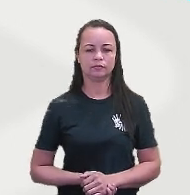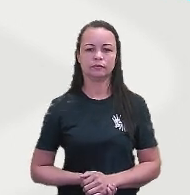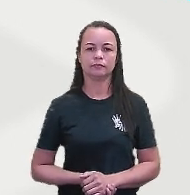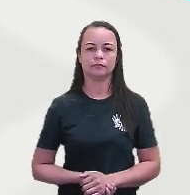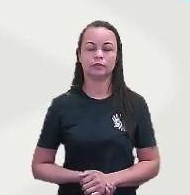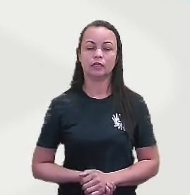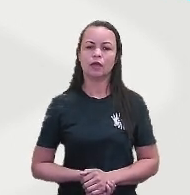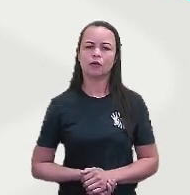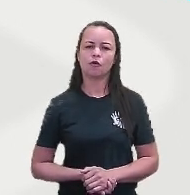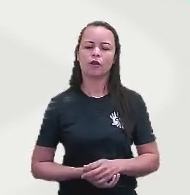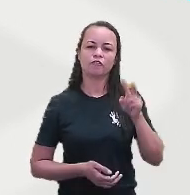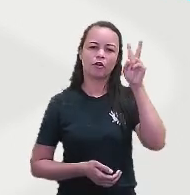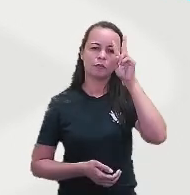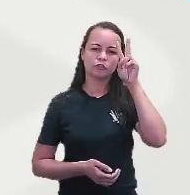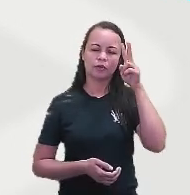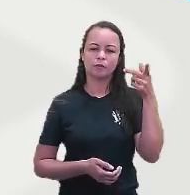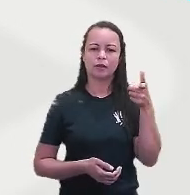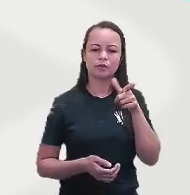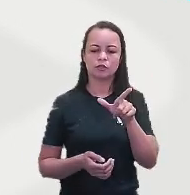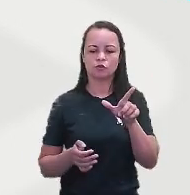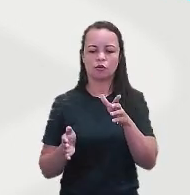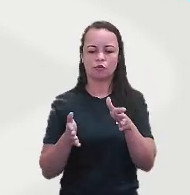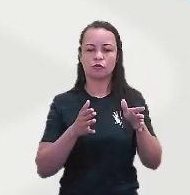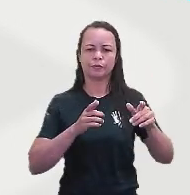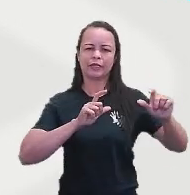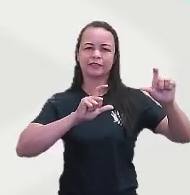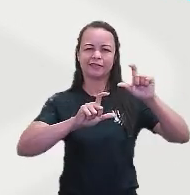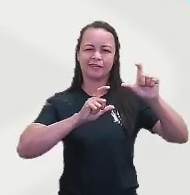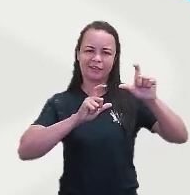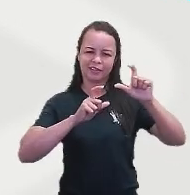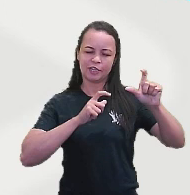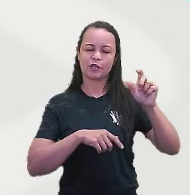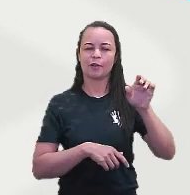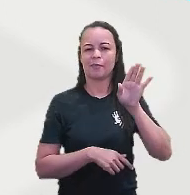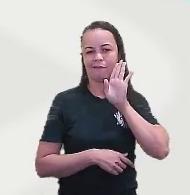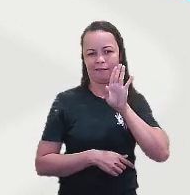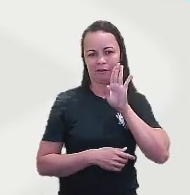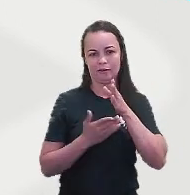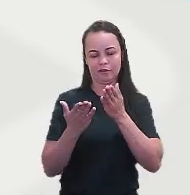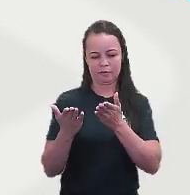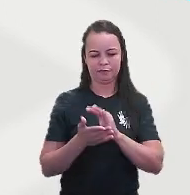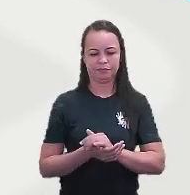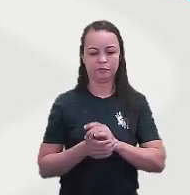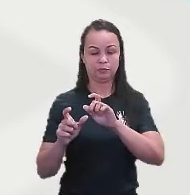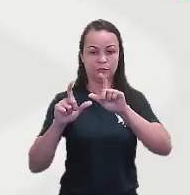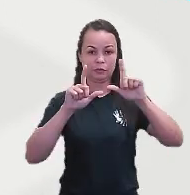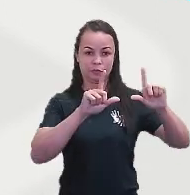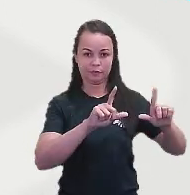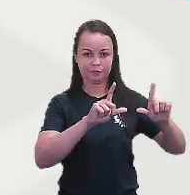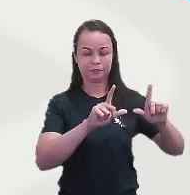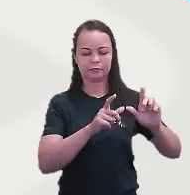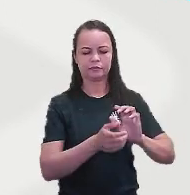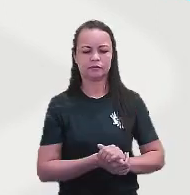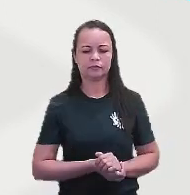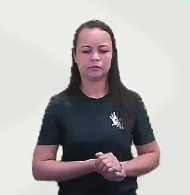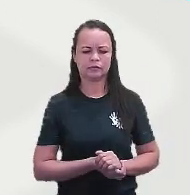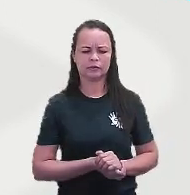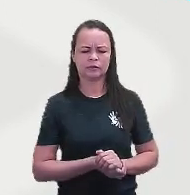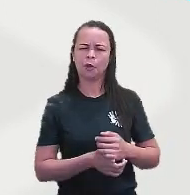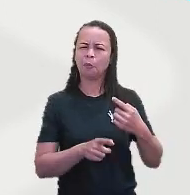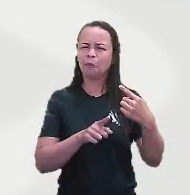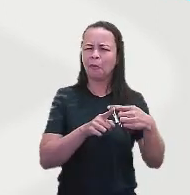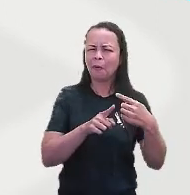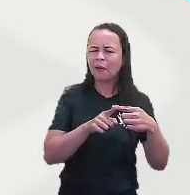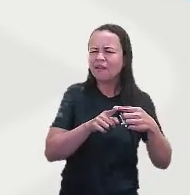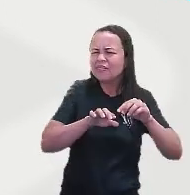Então, vamos recapitular um pouquinho, ó. Tem essa tirinha que eu achei bastante legal e diz assim no primeiro quadrinho. Por que é